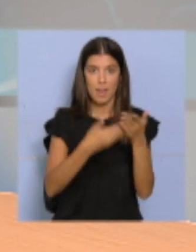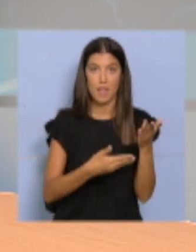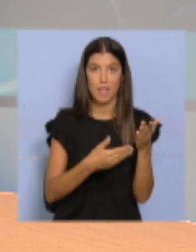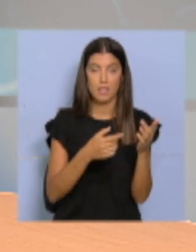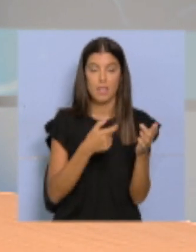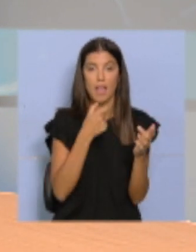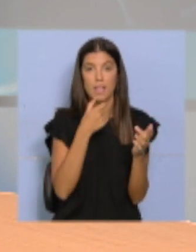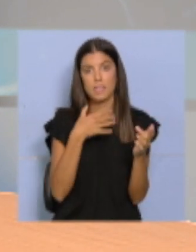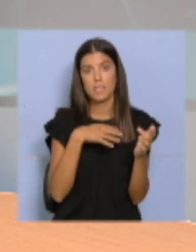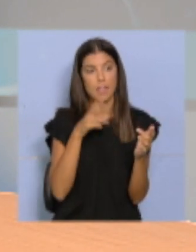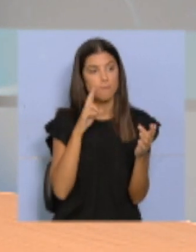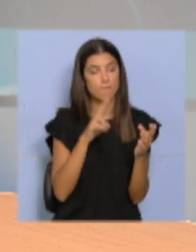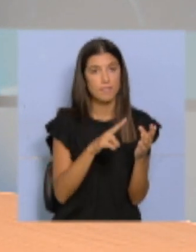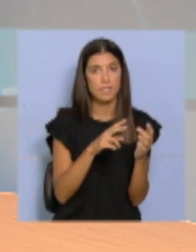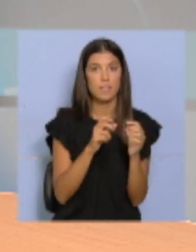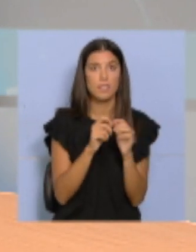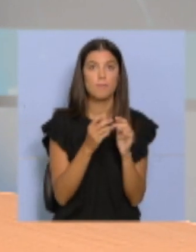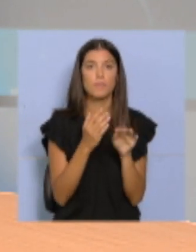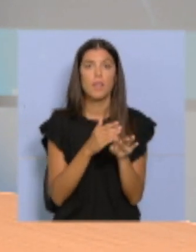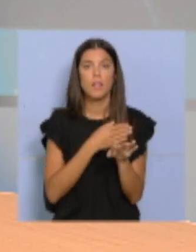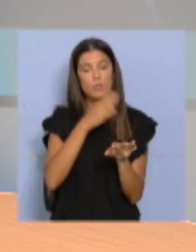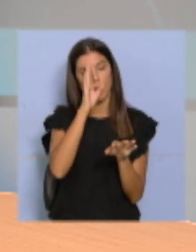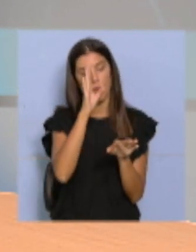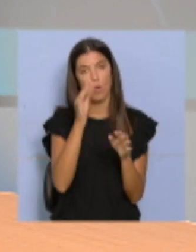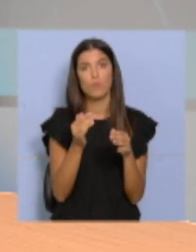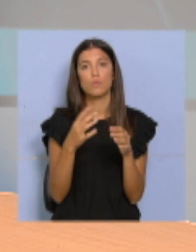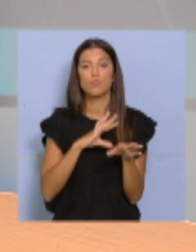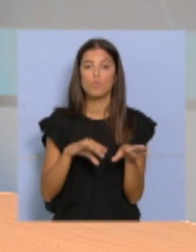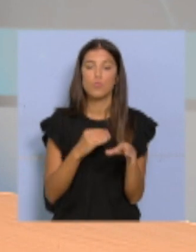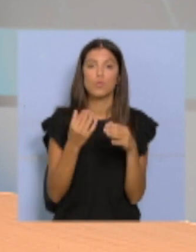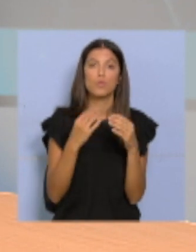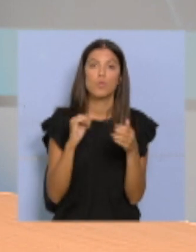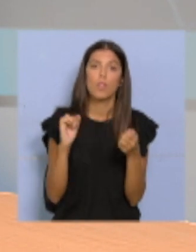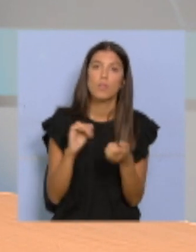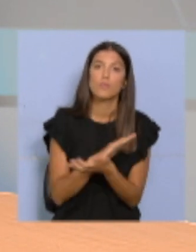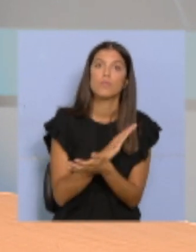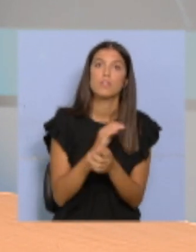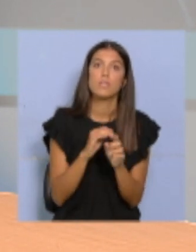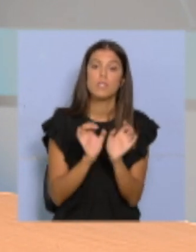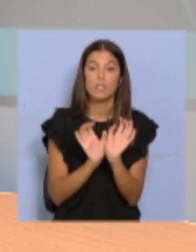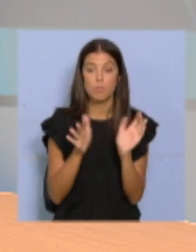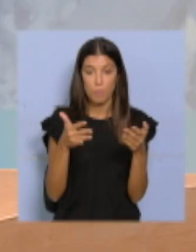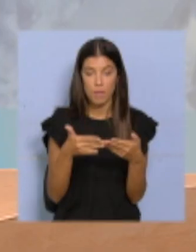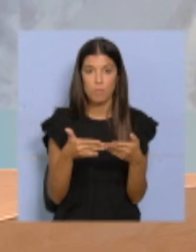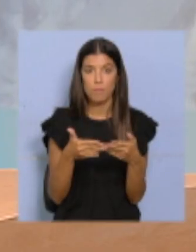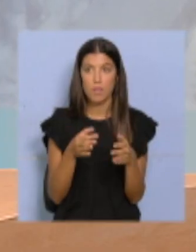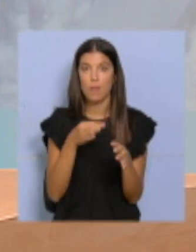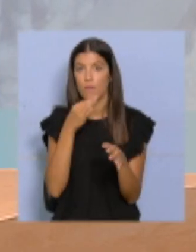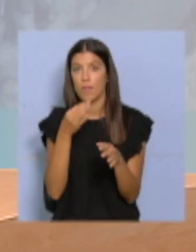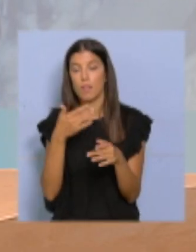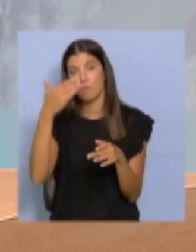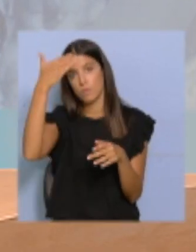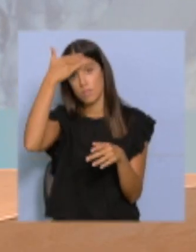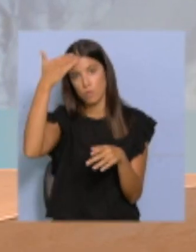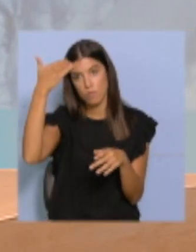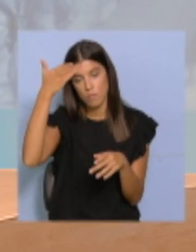questão da informação e do mundo das notícias neste contexto da pandemia, falemos da saúde mental